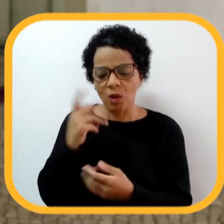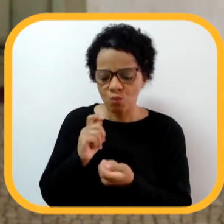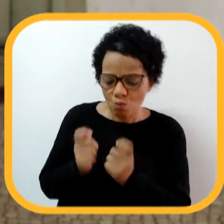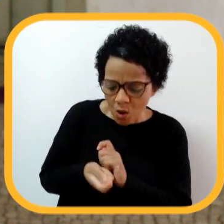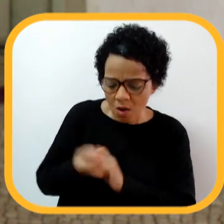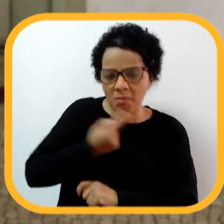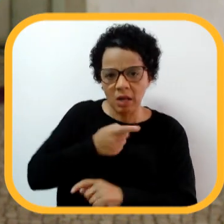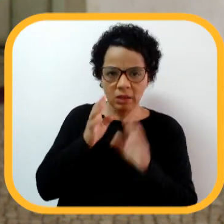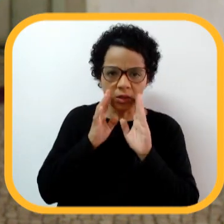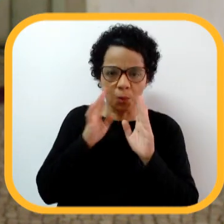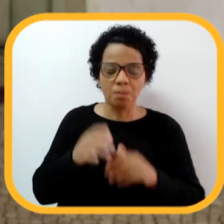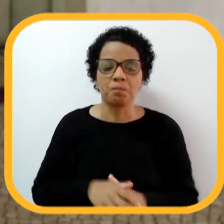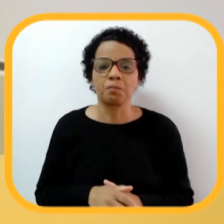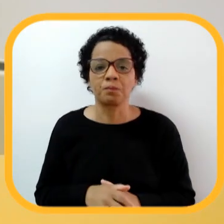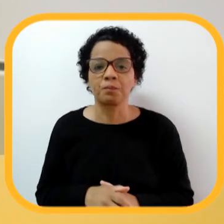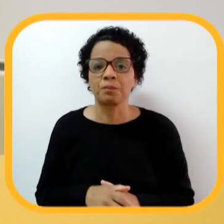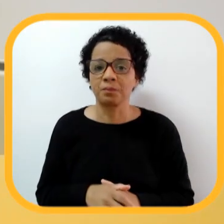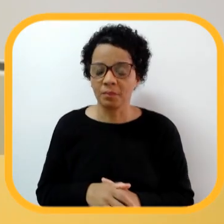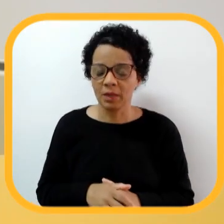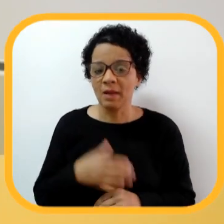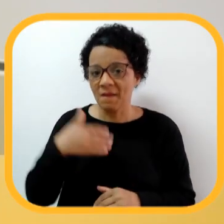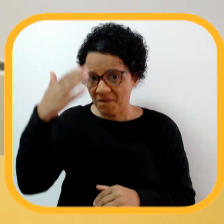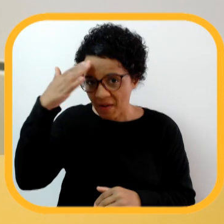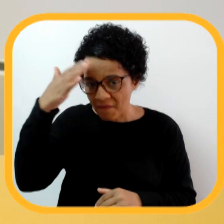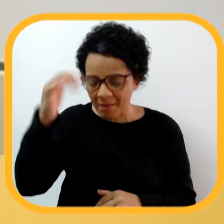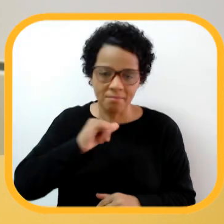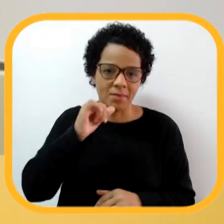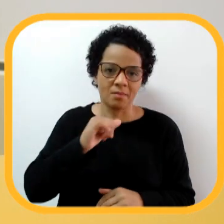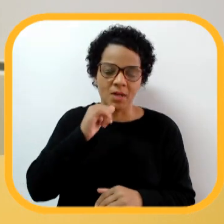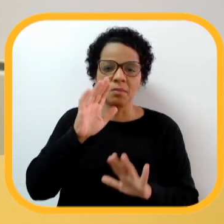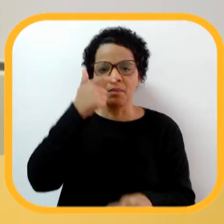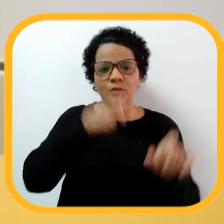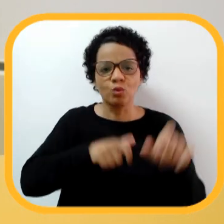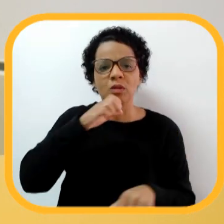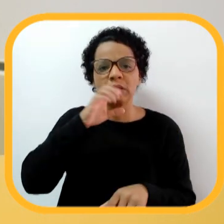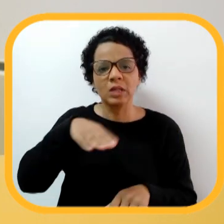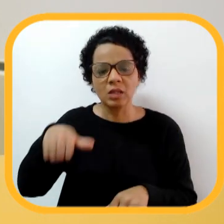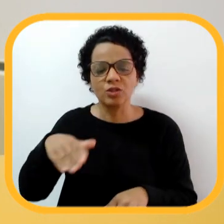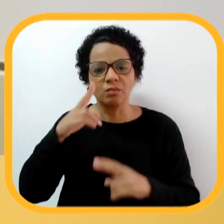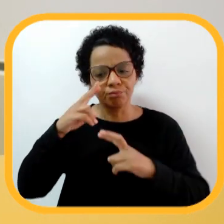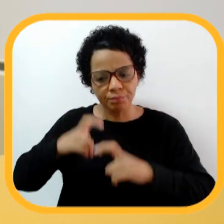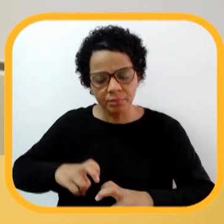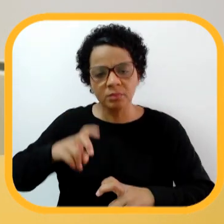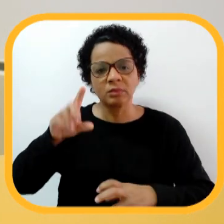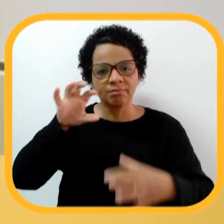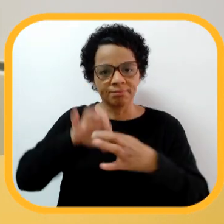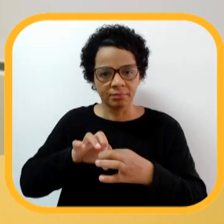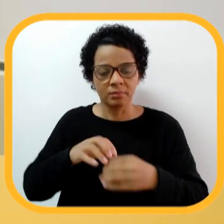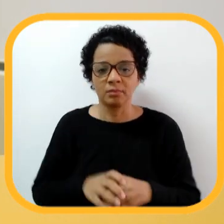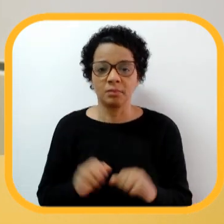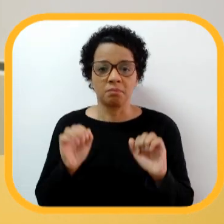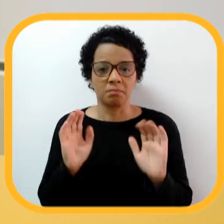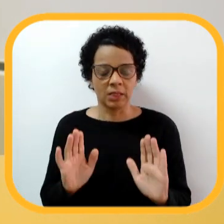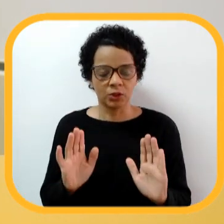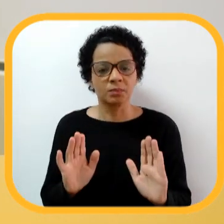existe alguma alteração sísmica que devemos ter atenção. Ainda não é possível prever os sismos, embora muitos cientistas estejam a fazer investigação nesse